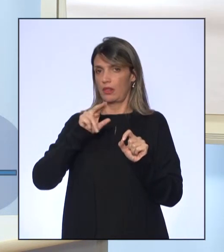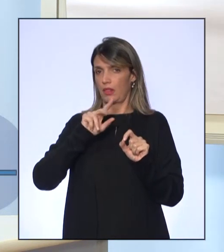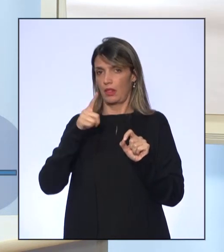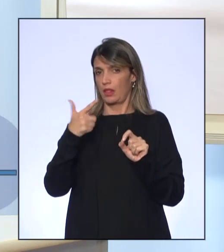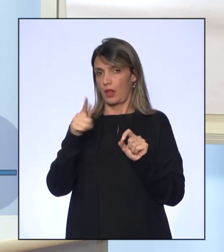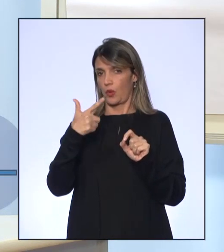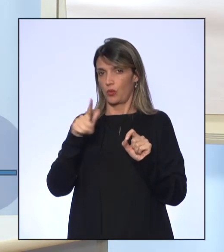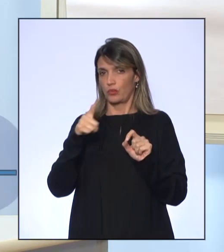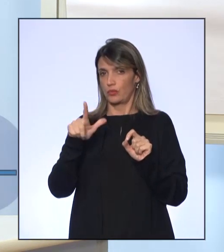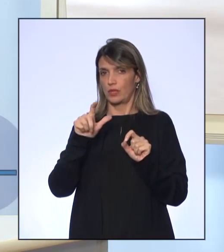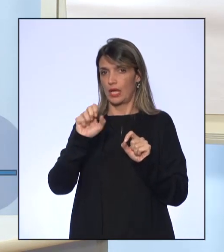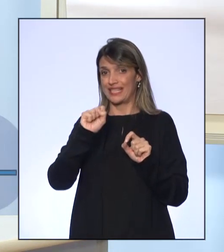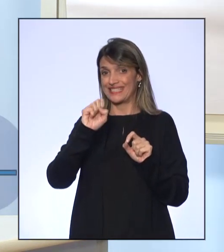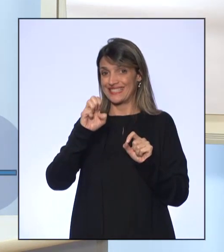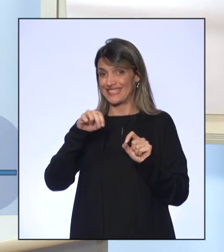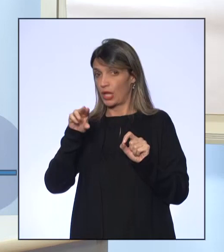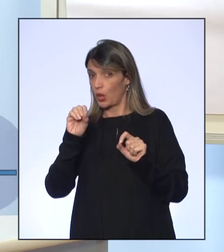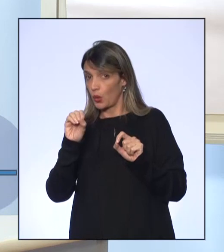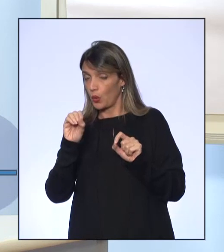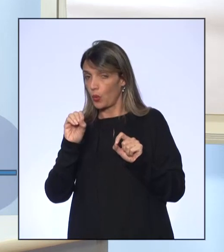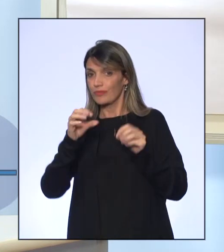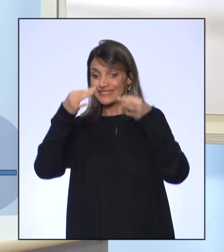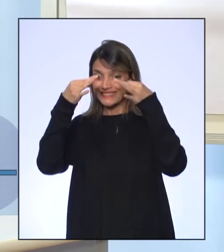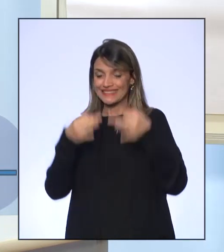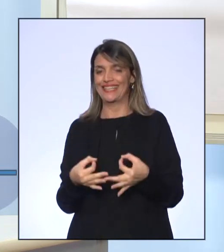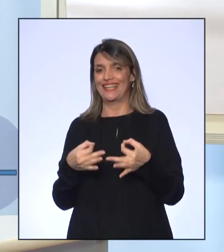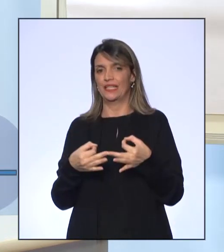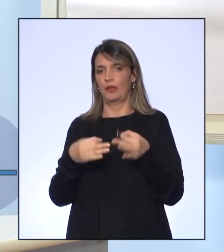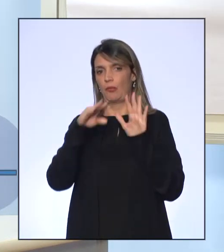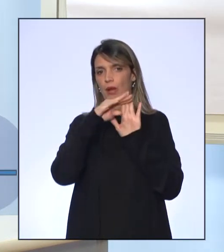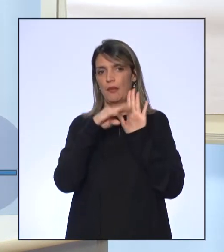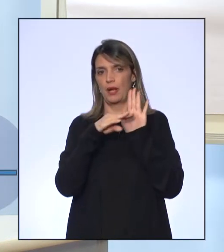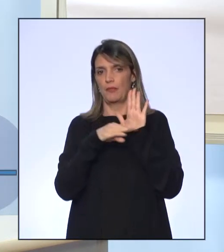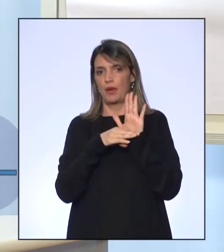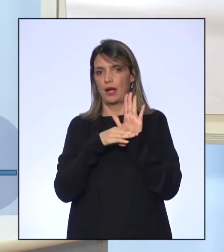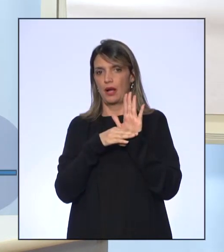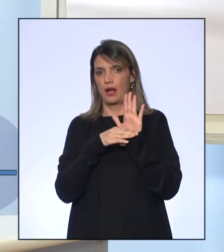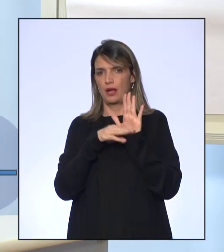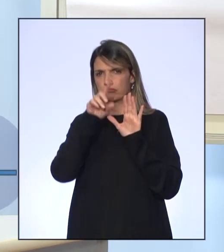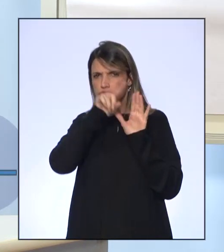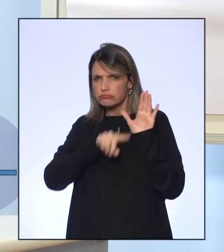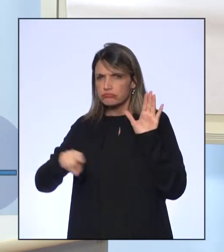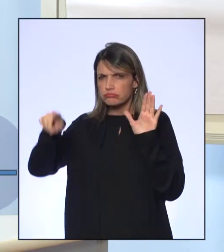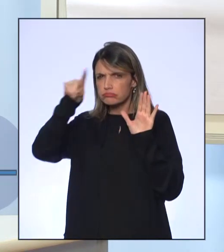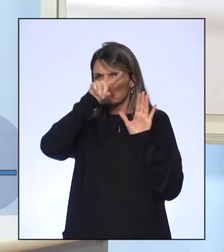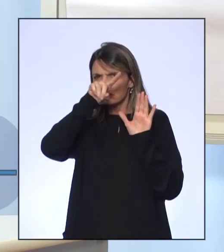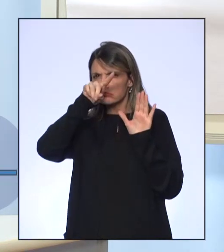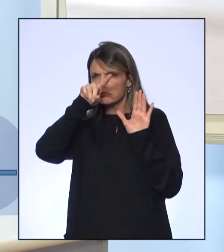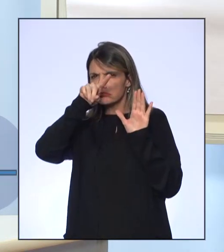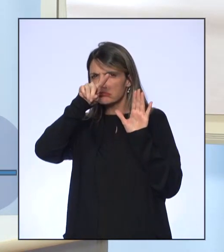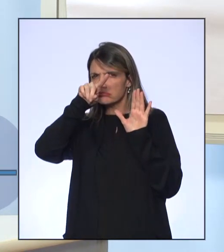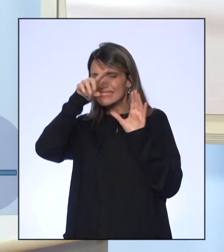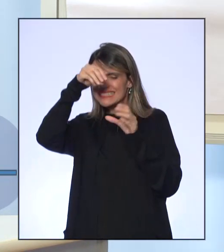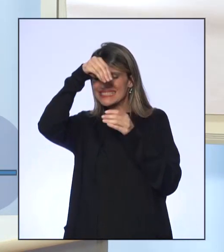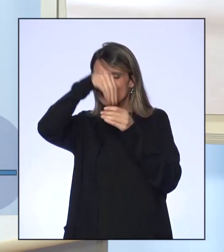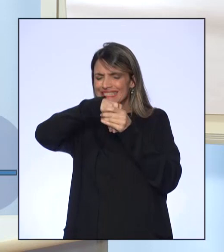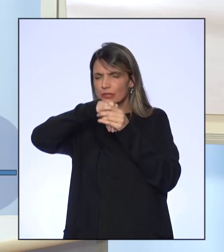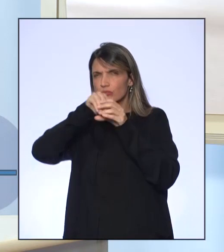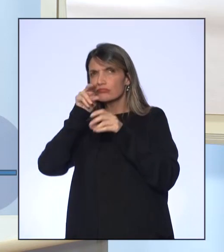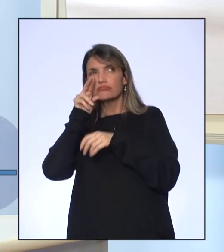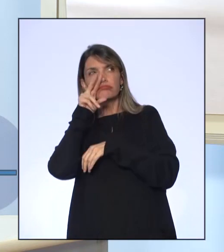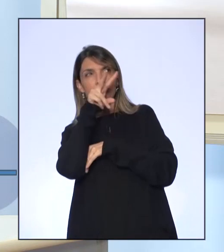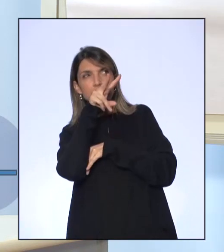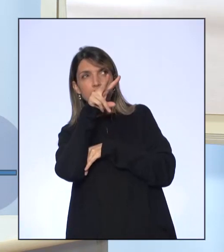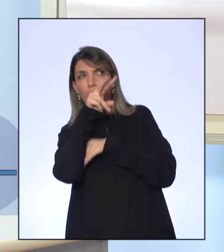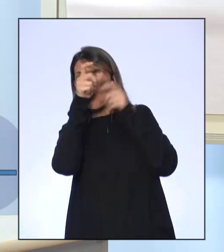exatos não tem cosseno exato não tem tangente exata tenta identificar dentro do circulo trigonométrico a